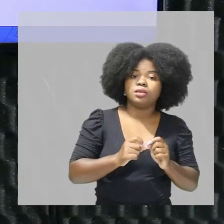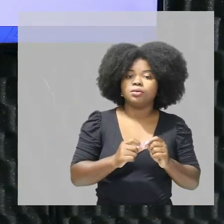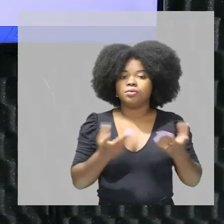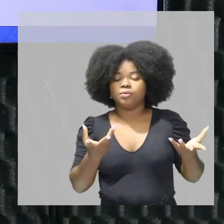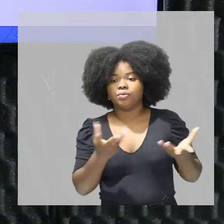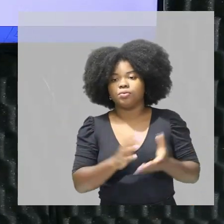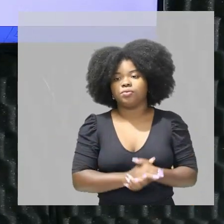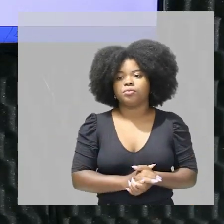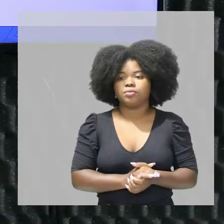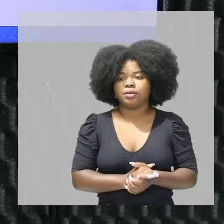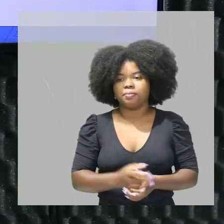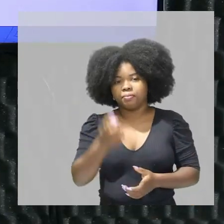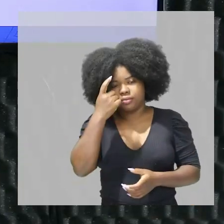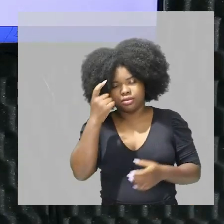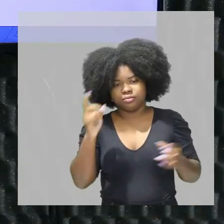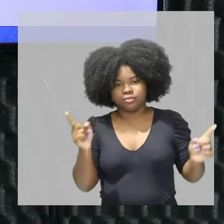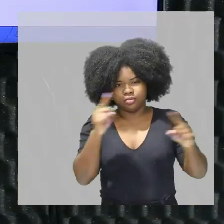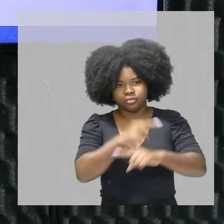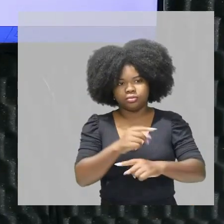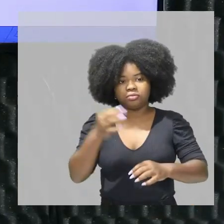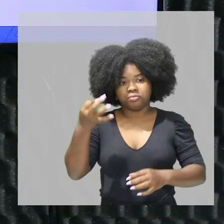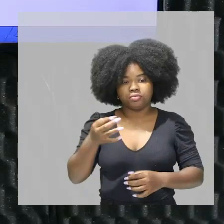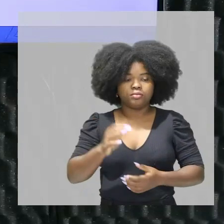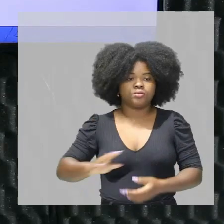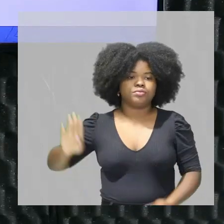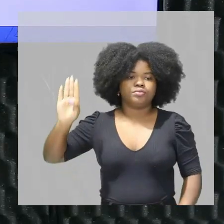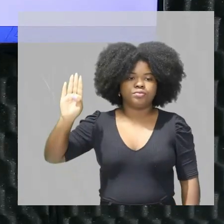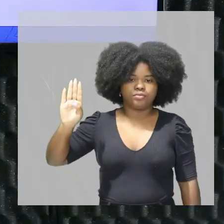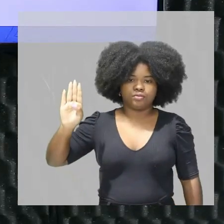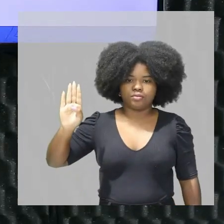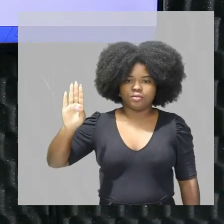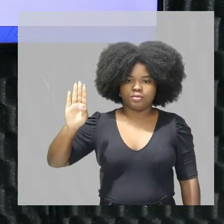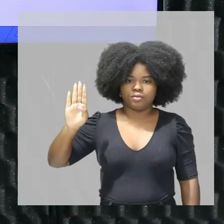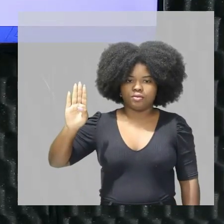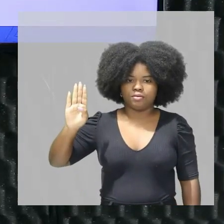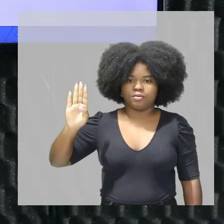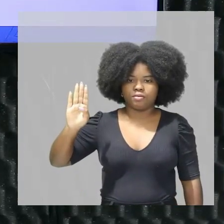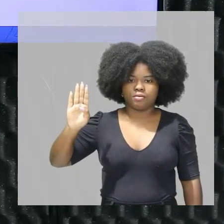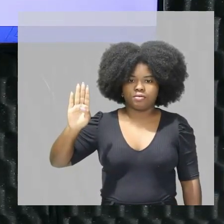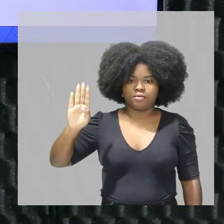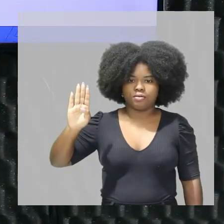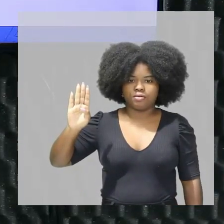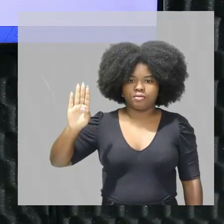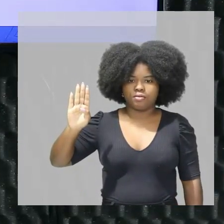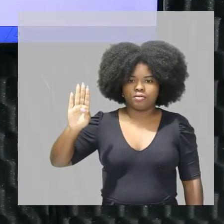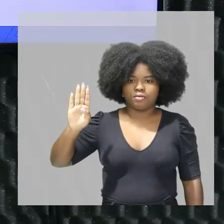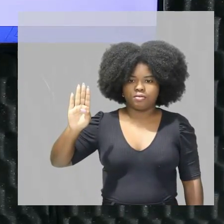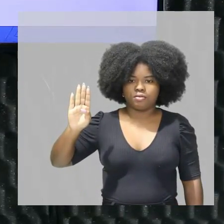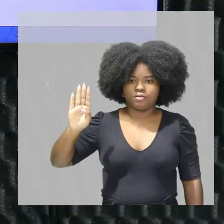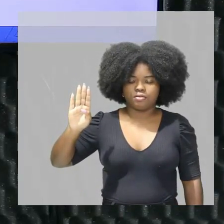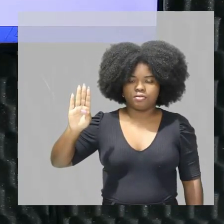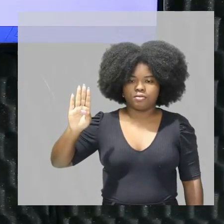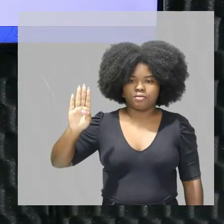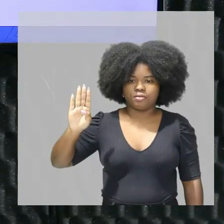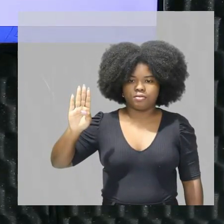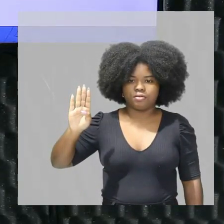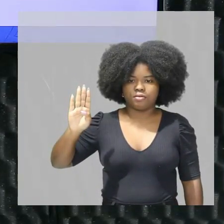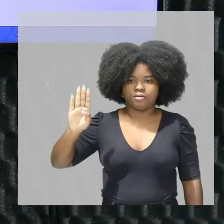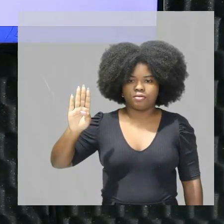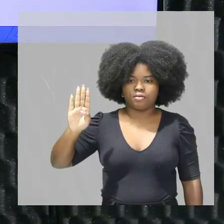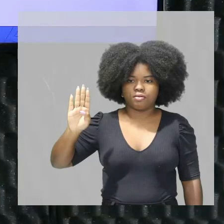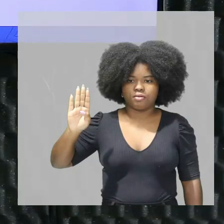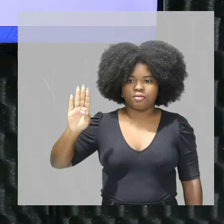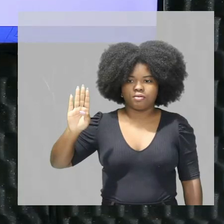do conhecimento correto defende que o conhecimento é impossível não não é por aí principalmente o